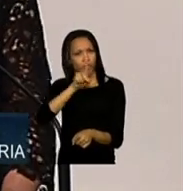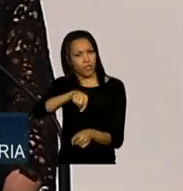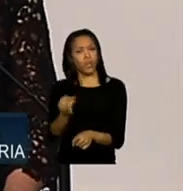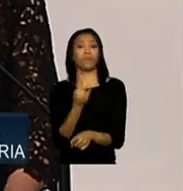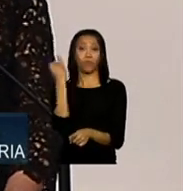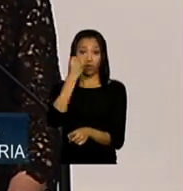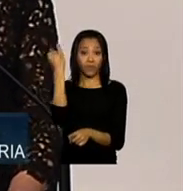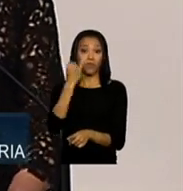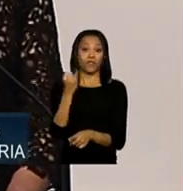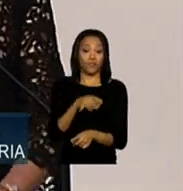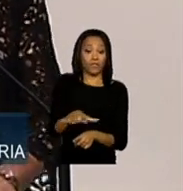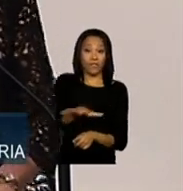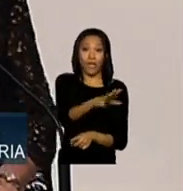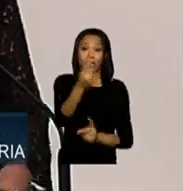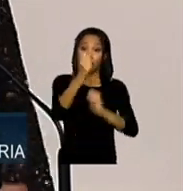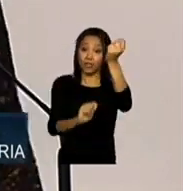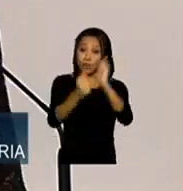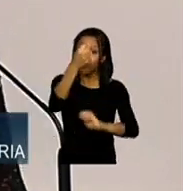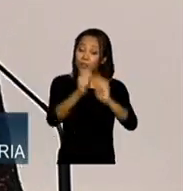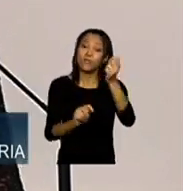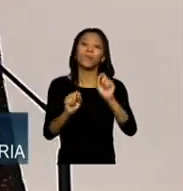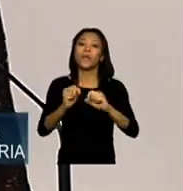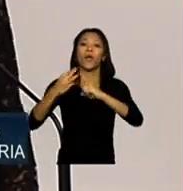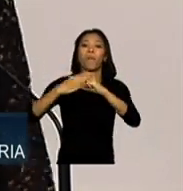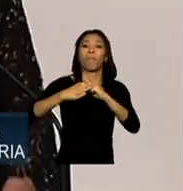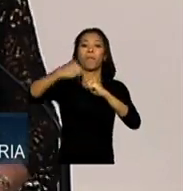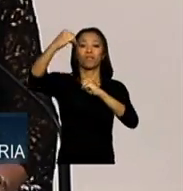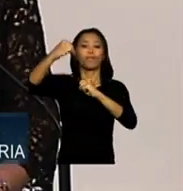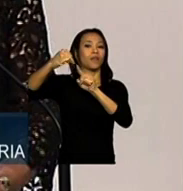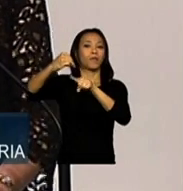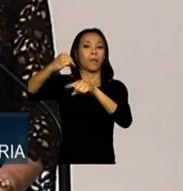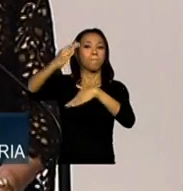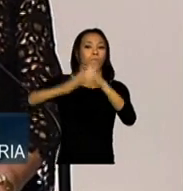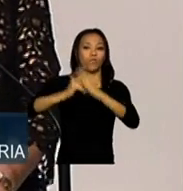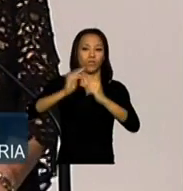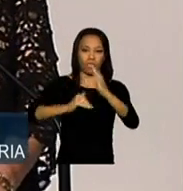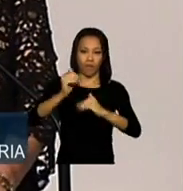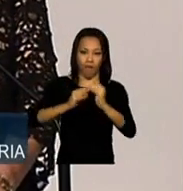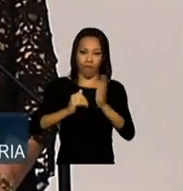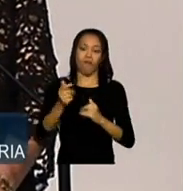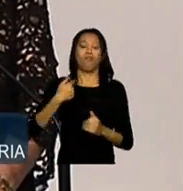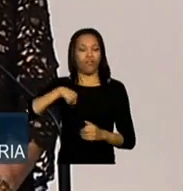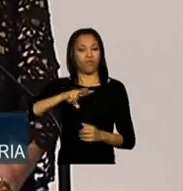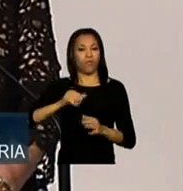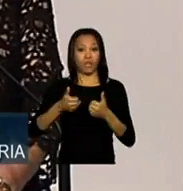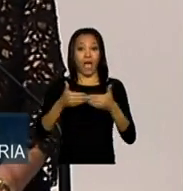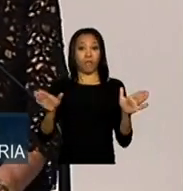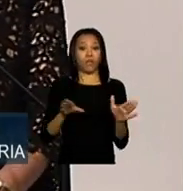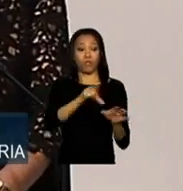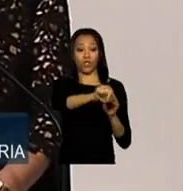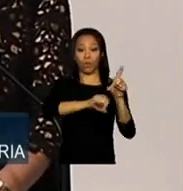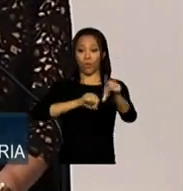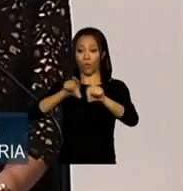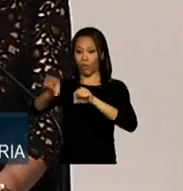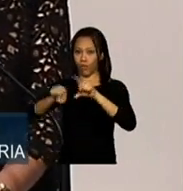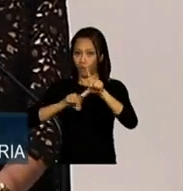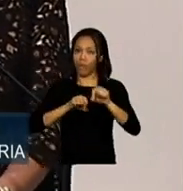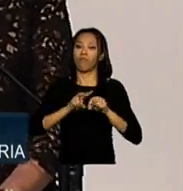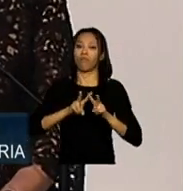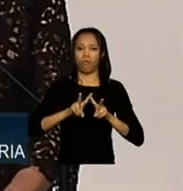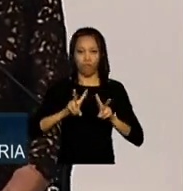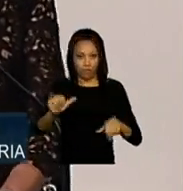para a indústria, é o chamado mestrado profissional. Nós iremos abrir uma seleção pública